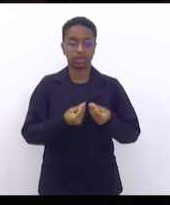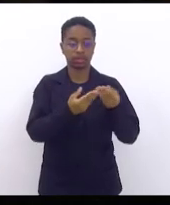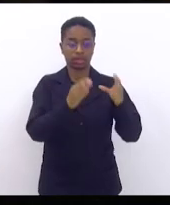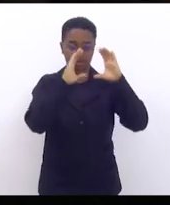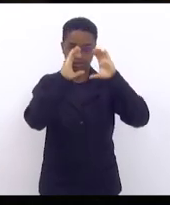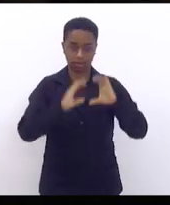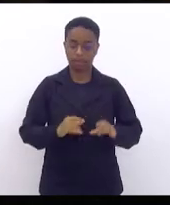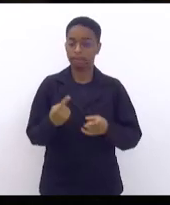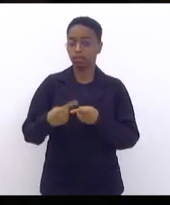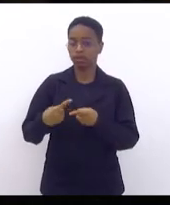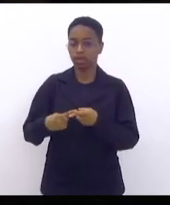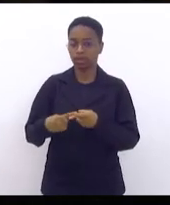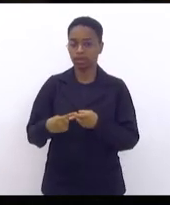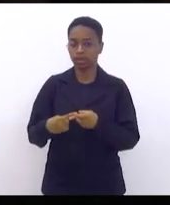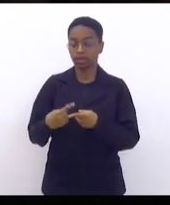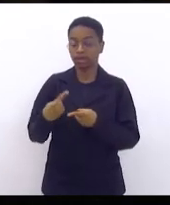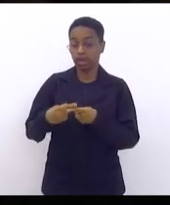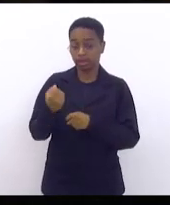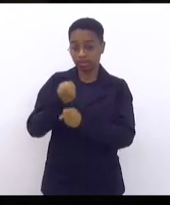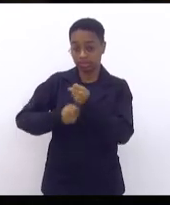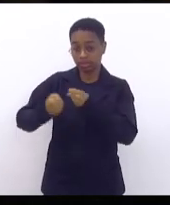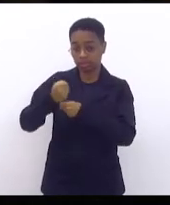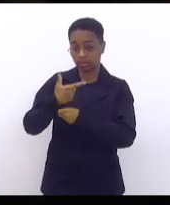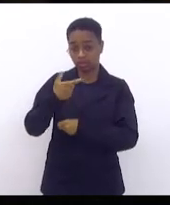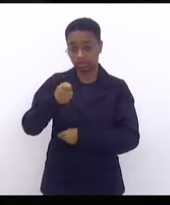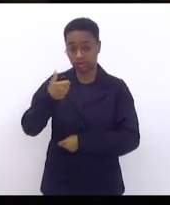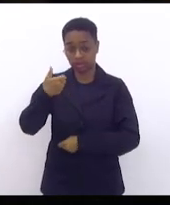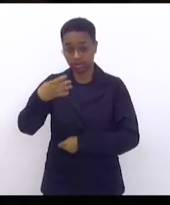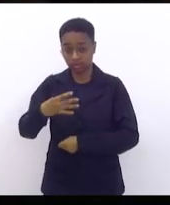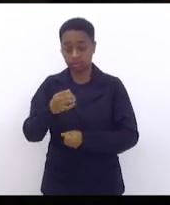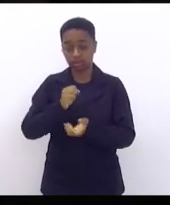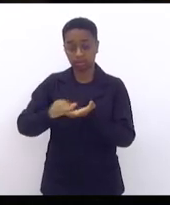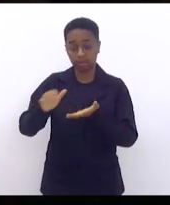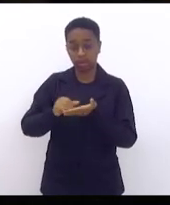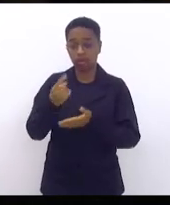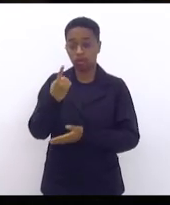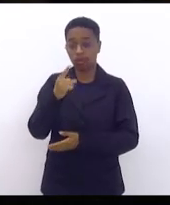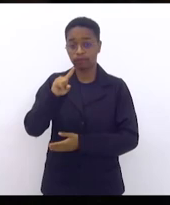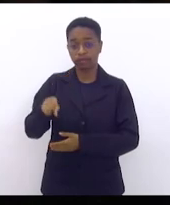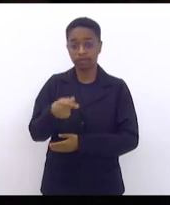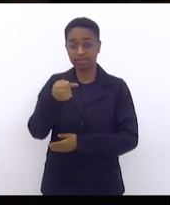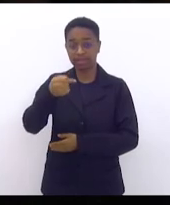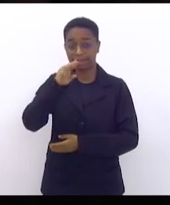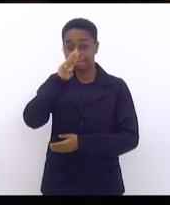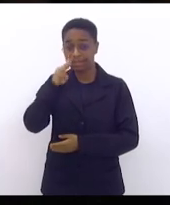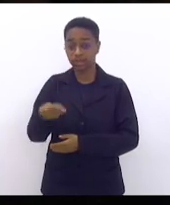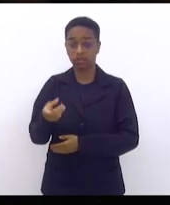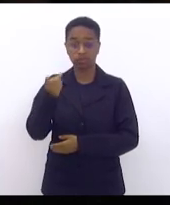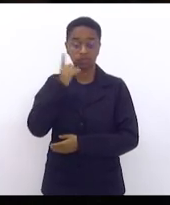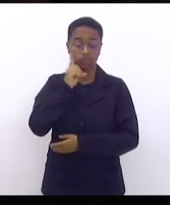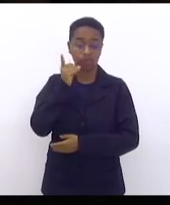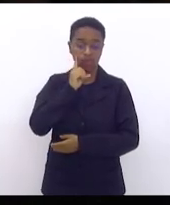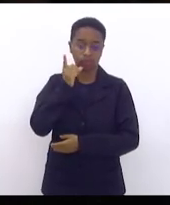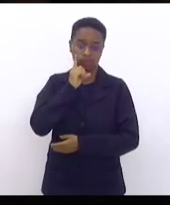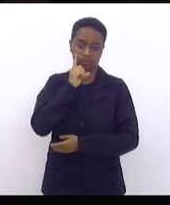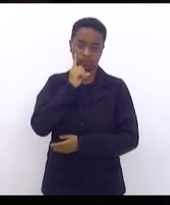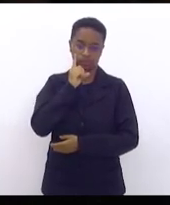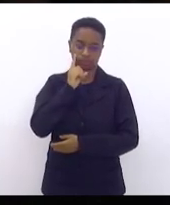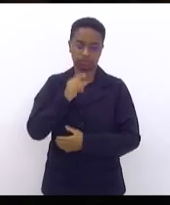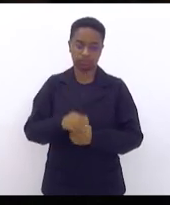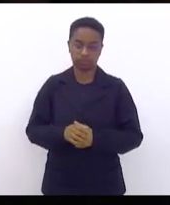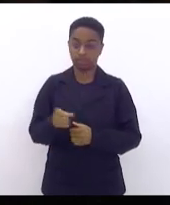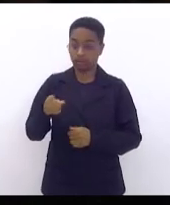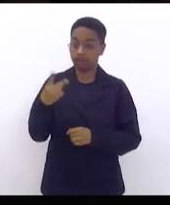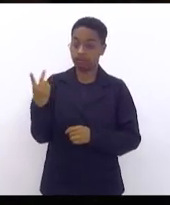quê? Em 2014, foi gasto cerca de 1,7 milhão por dia. O valor